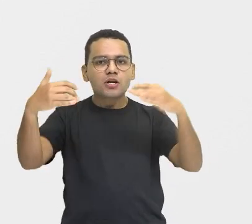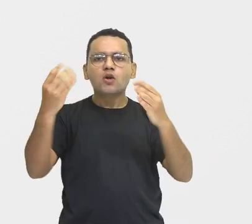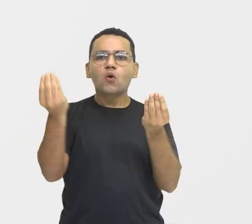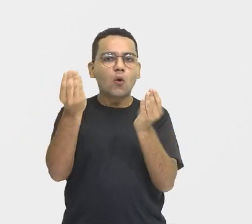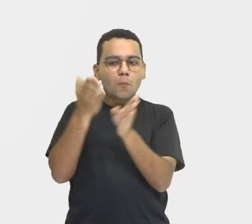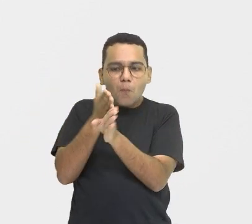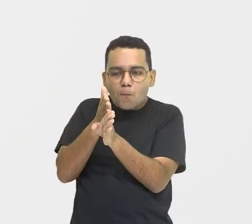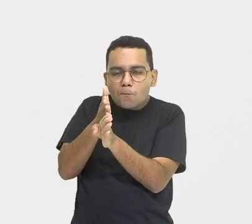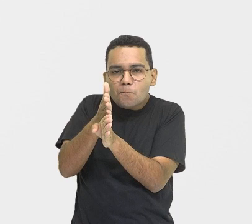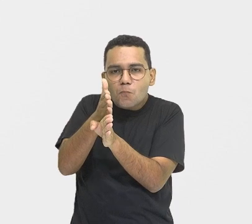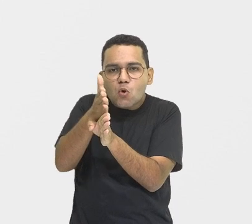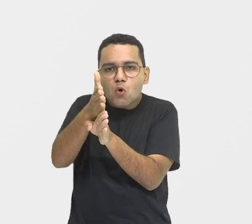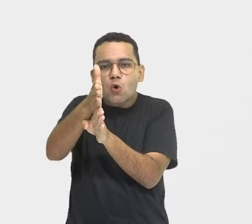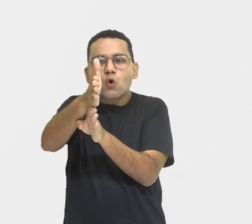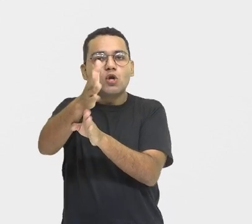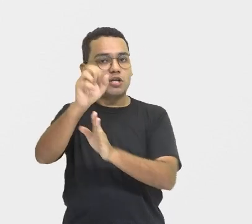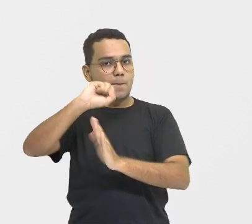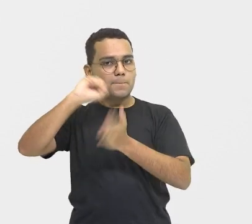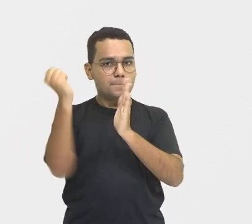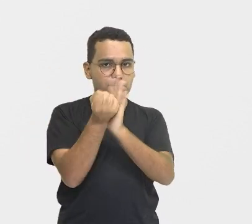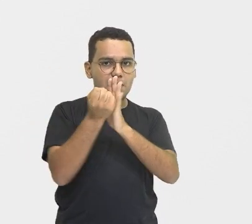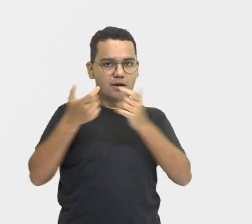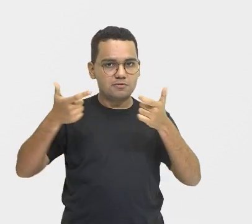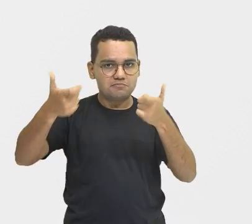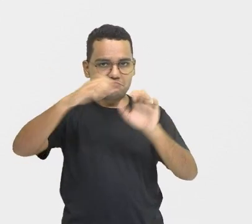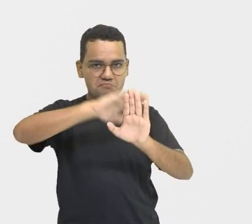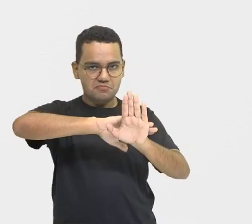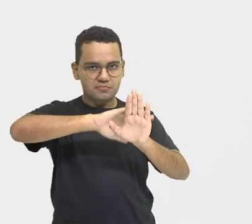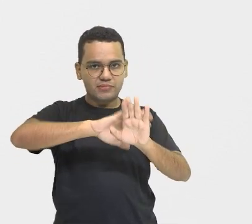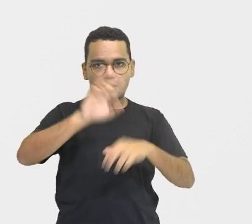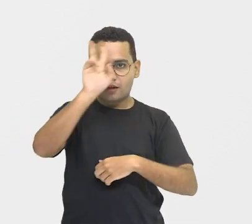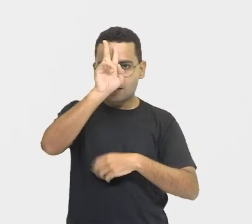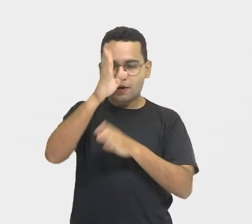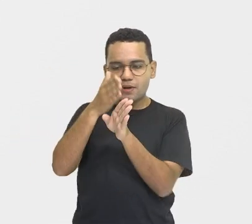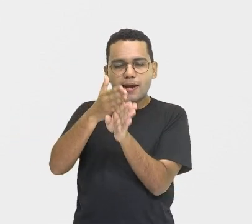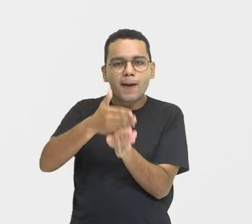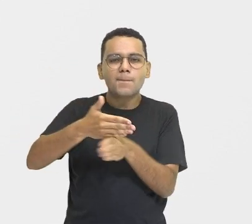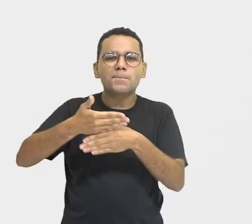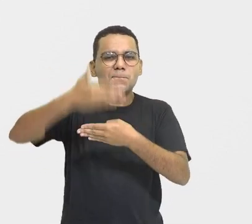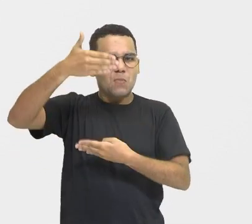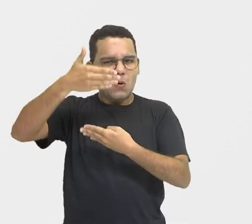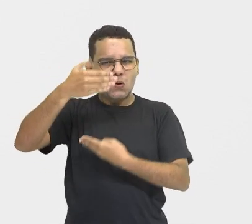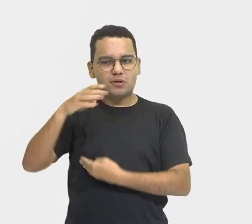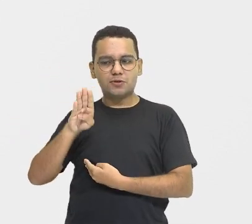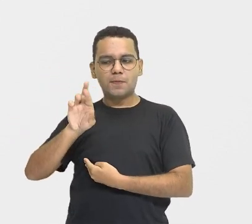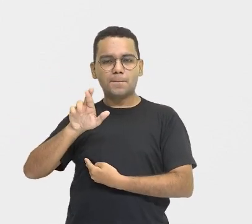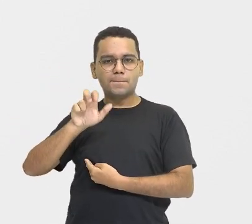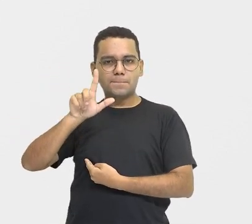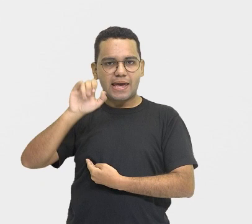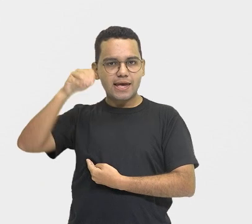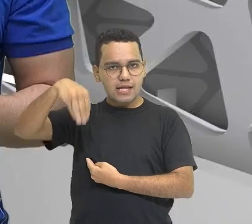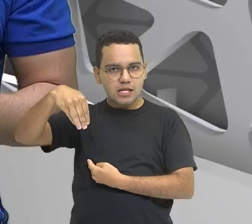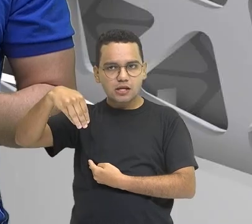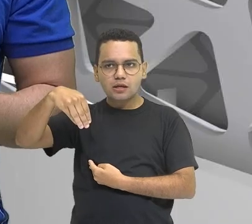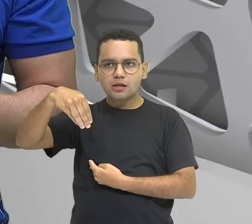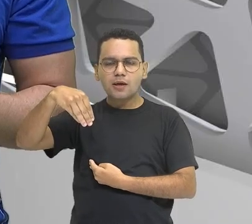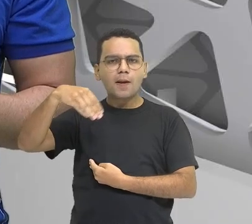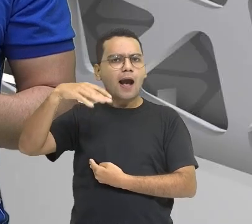acabou virando um símbolo da Guerra Fria, o chamado Muro de Berlim. Da noite para o dia, surgiu ali um